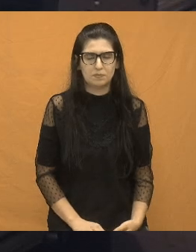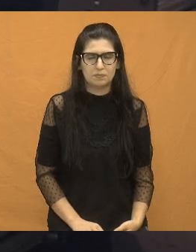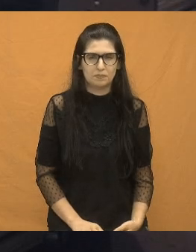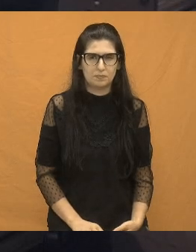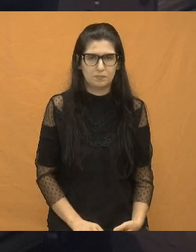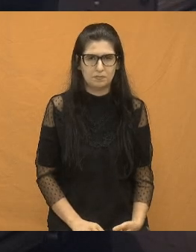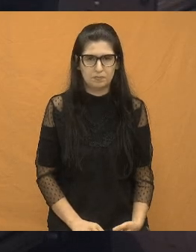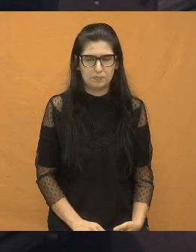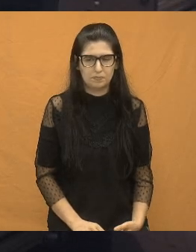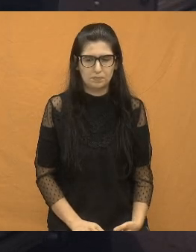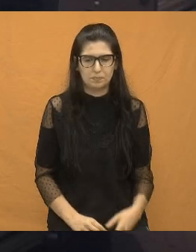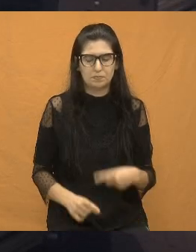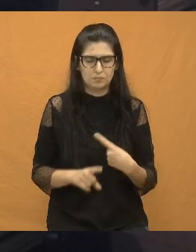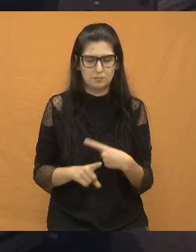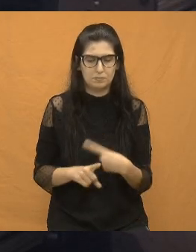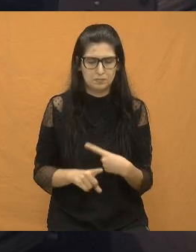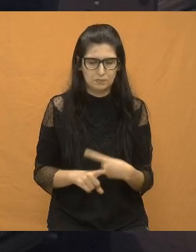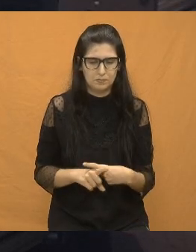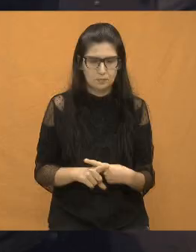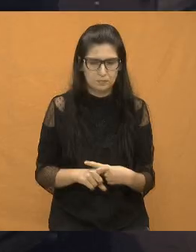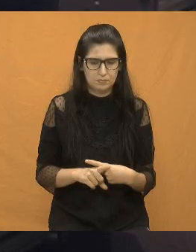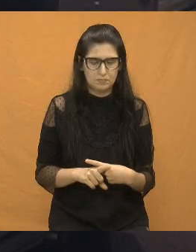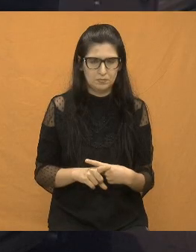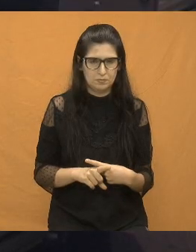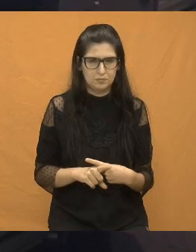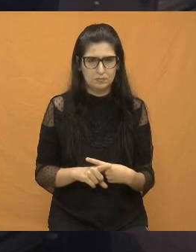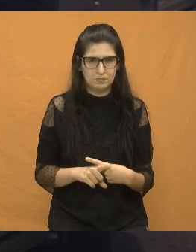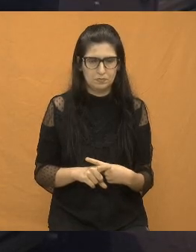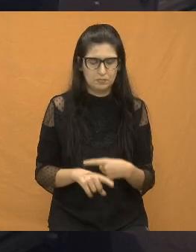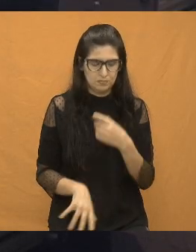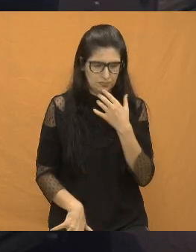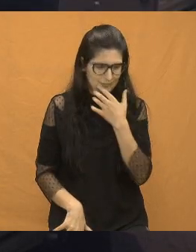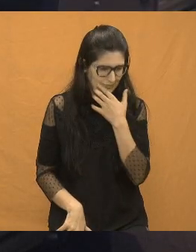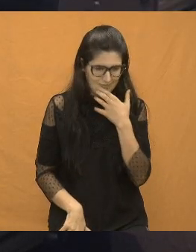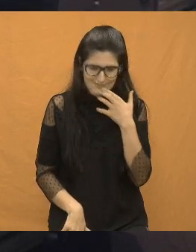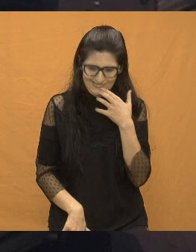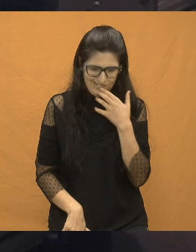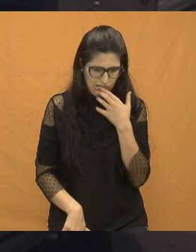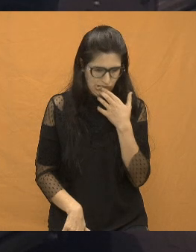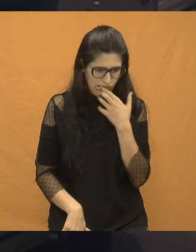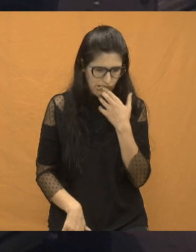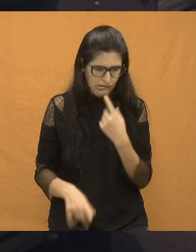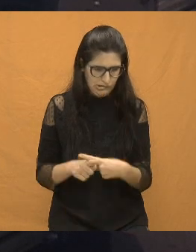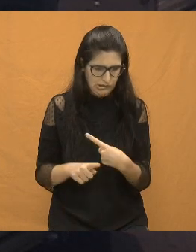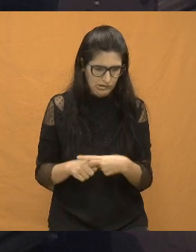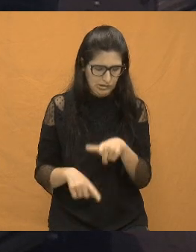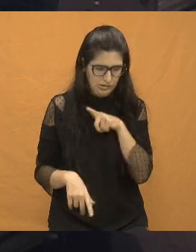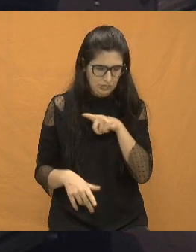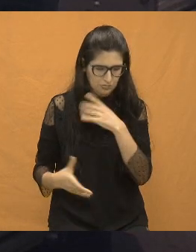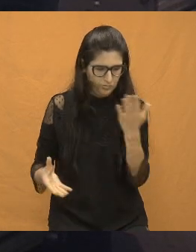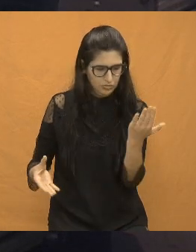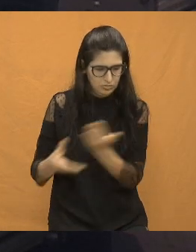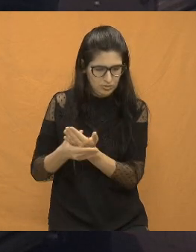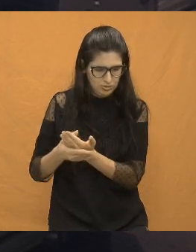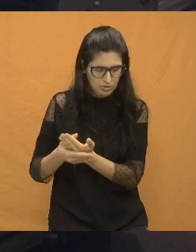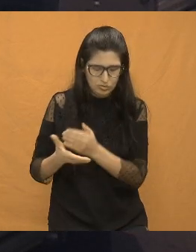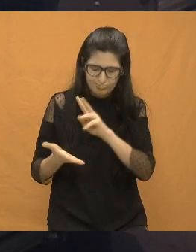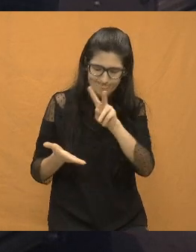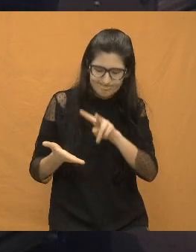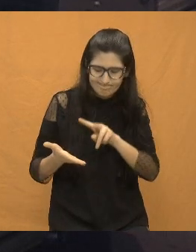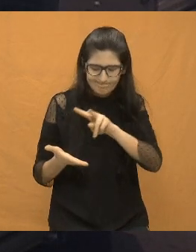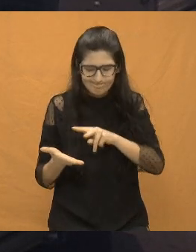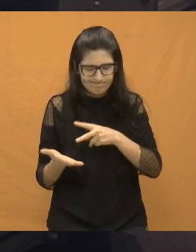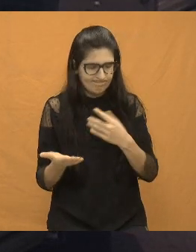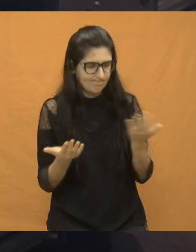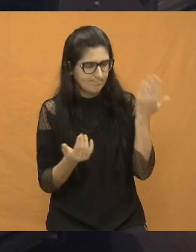Isso, é porque tem, como o Turci exemplificou, existem processos que estão sendo reavaliados ainda,